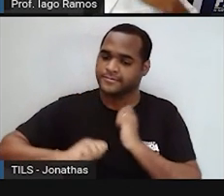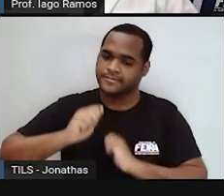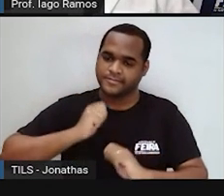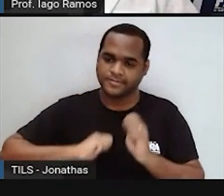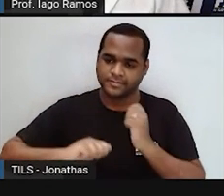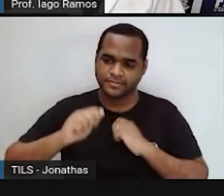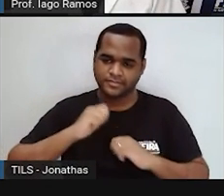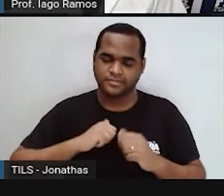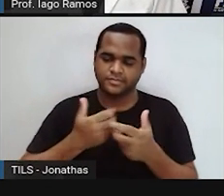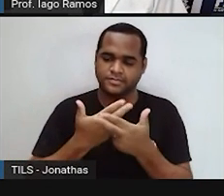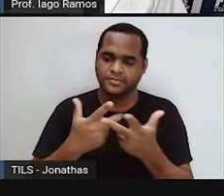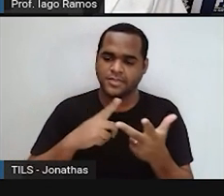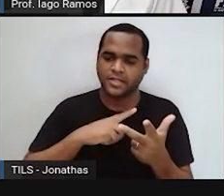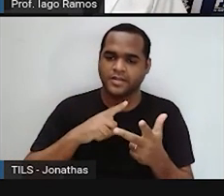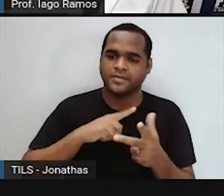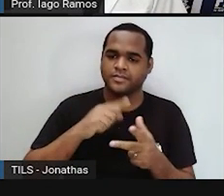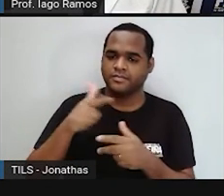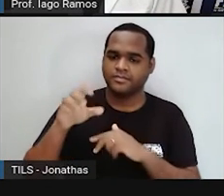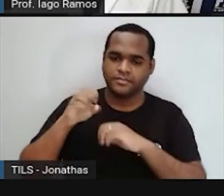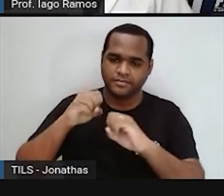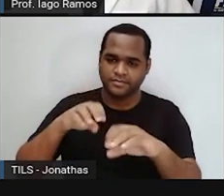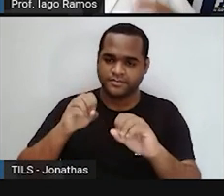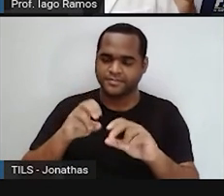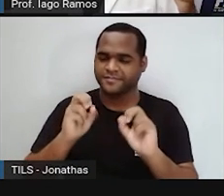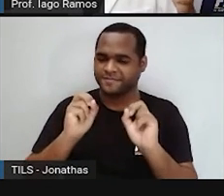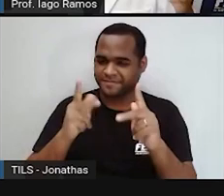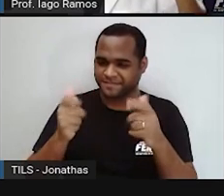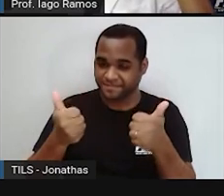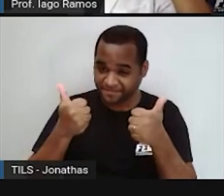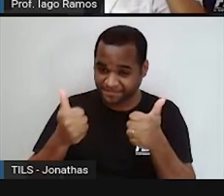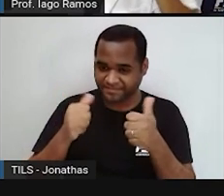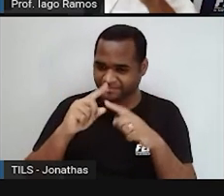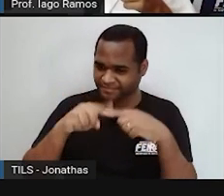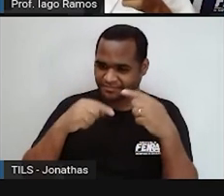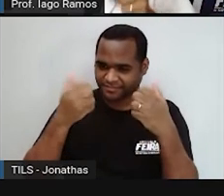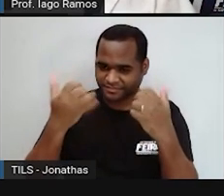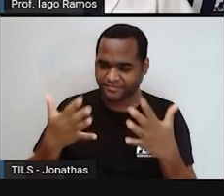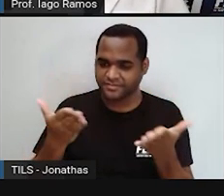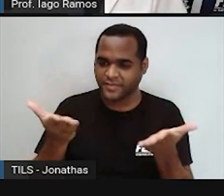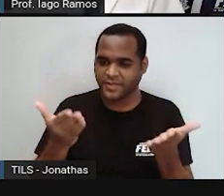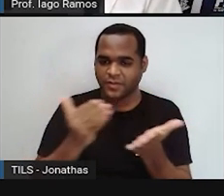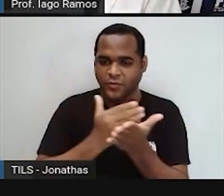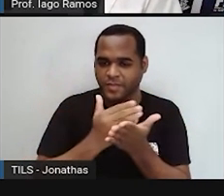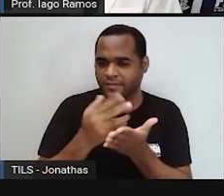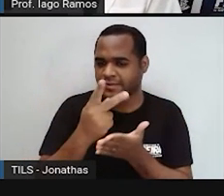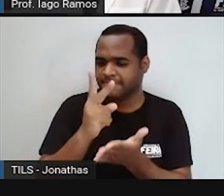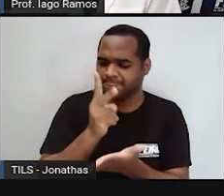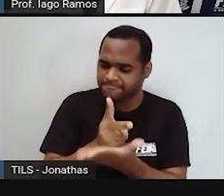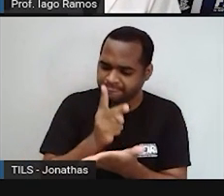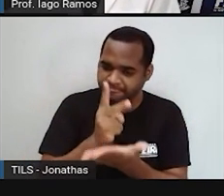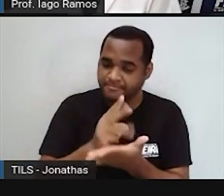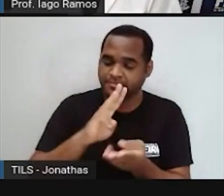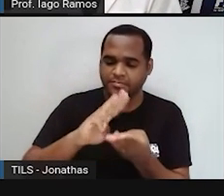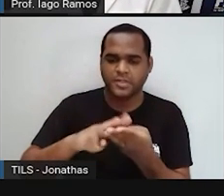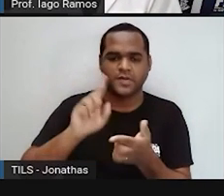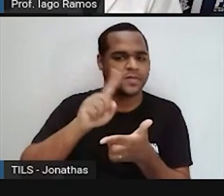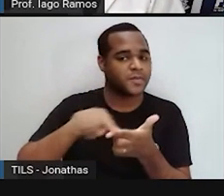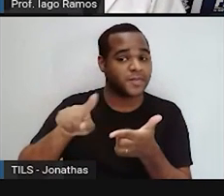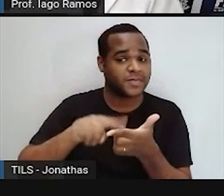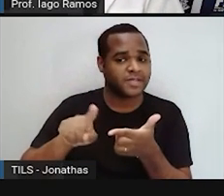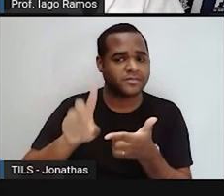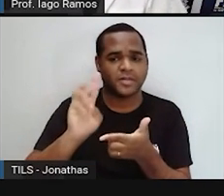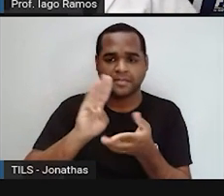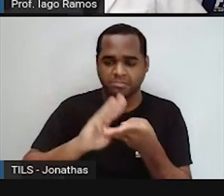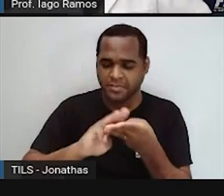para que chegue a próxima aula Beleza então Até a próxima eu começo você continua matemática não é